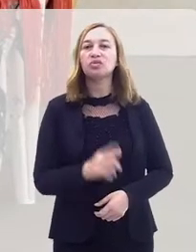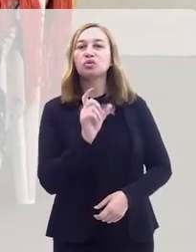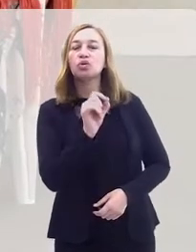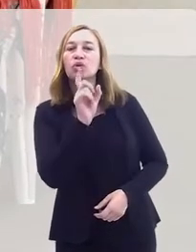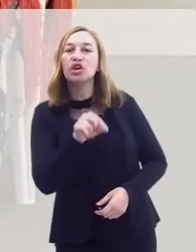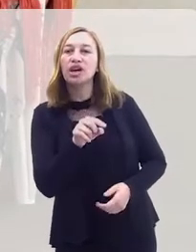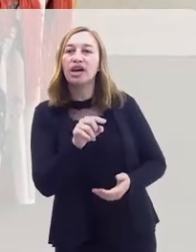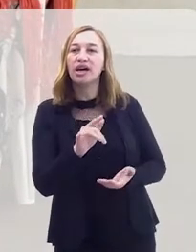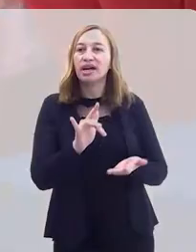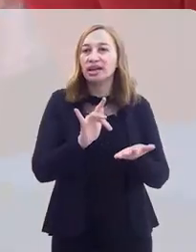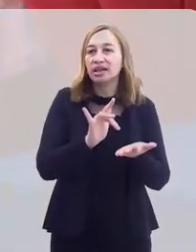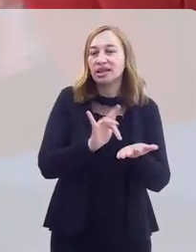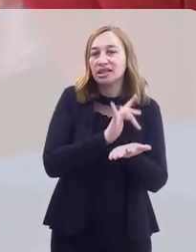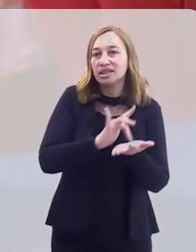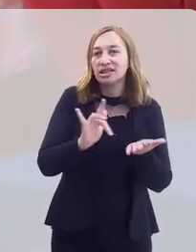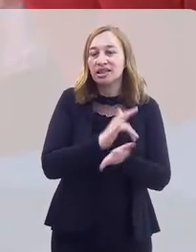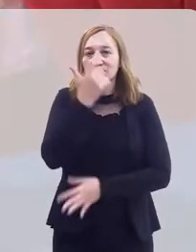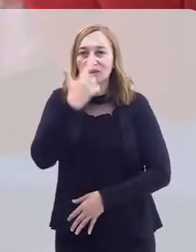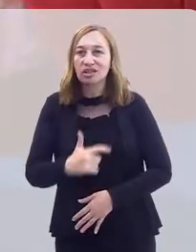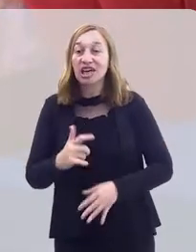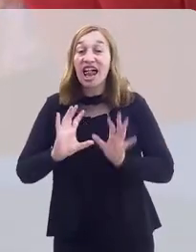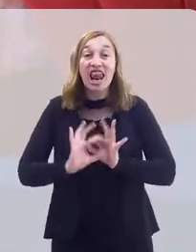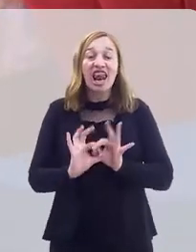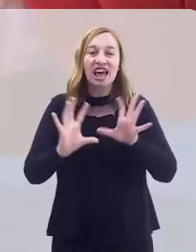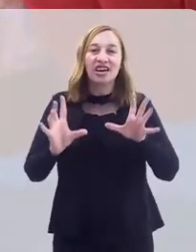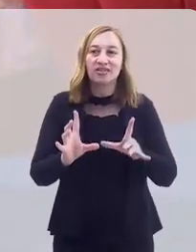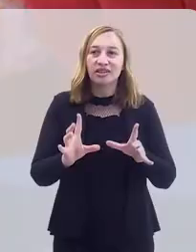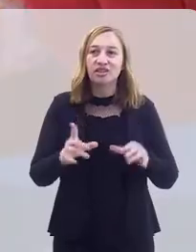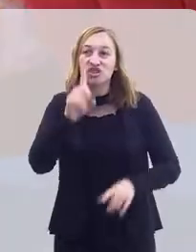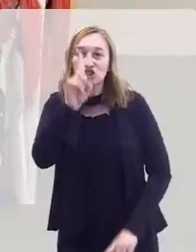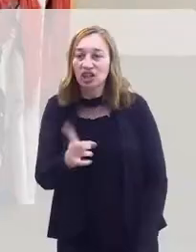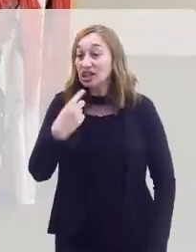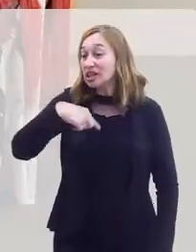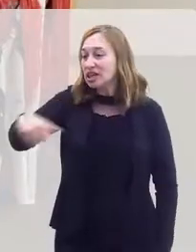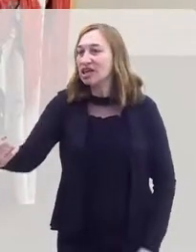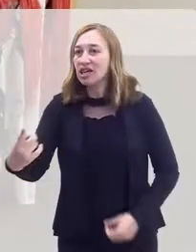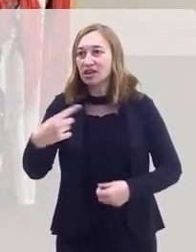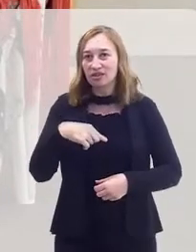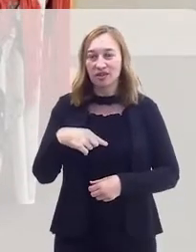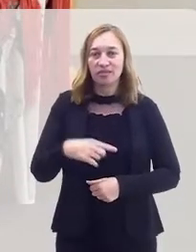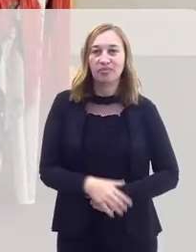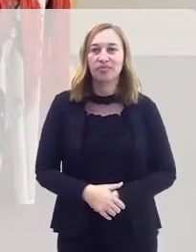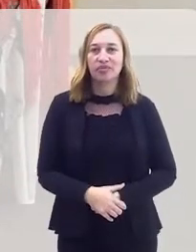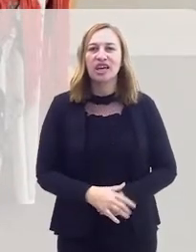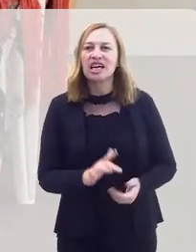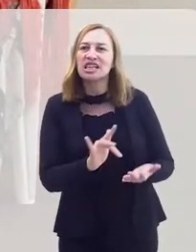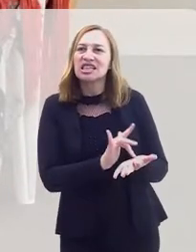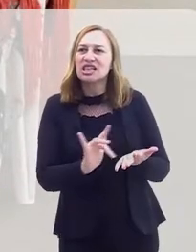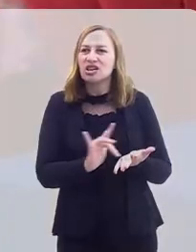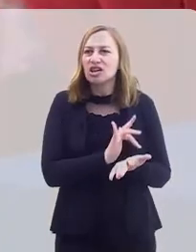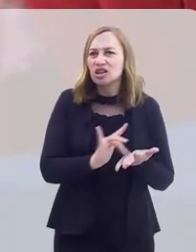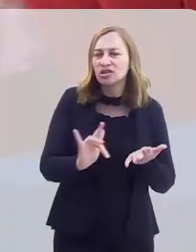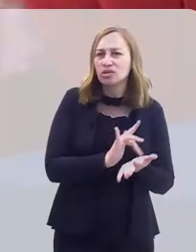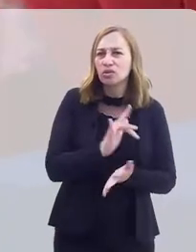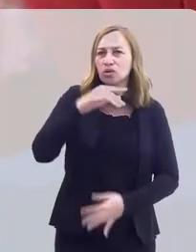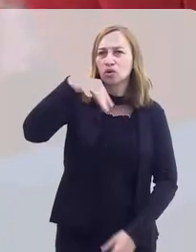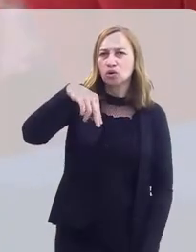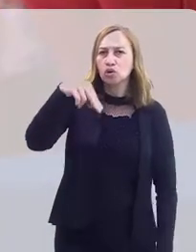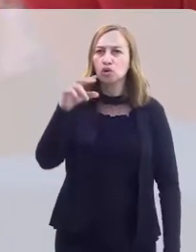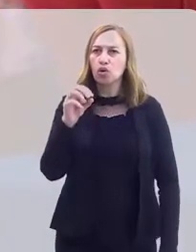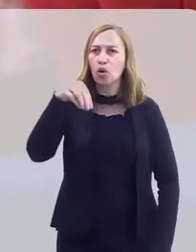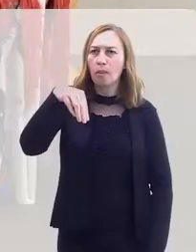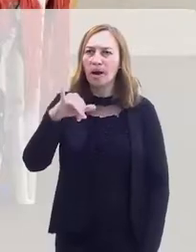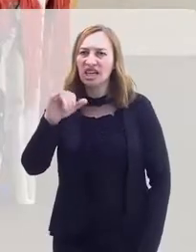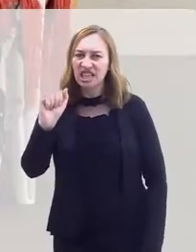Marcelo, o que é ser cigano? Ser livre, ter o direito de ir e vir. Os ciganos são nômades,